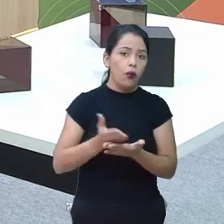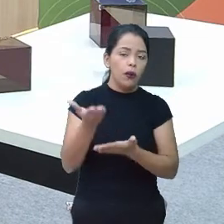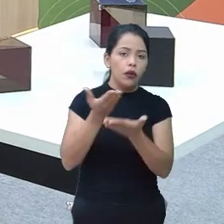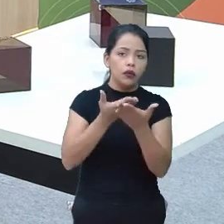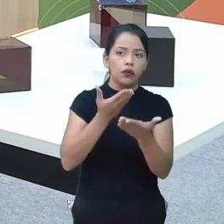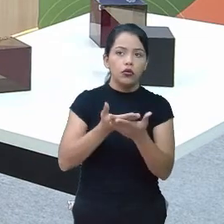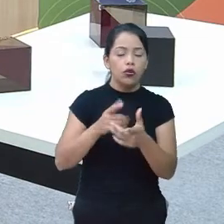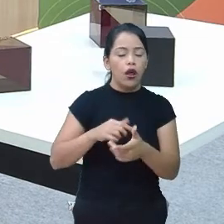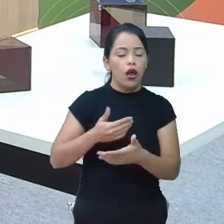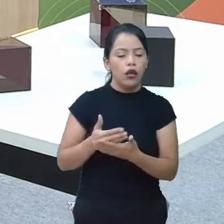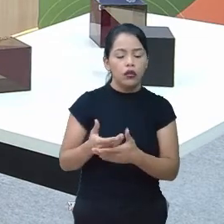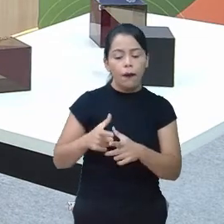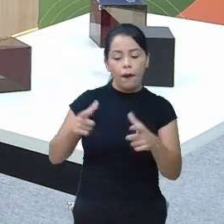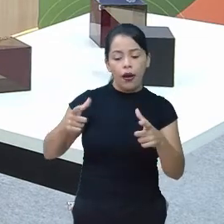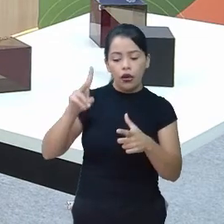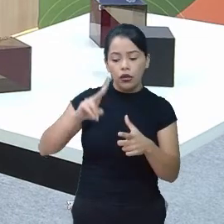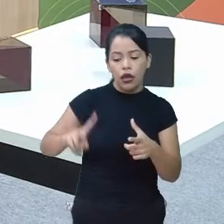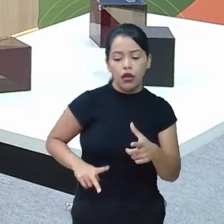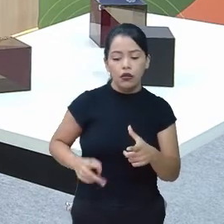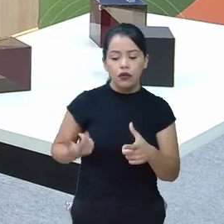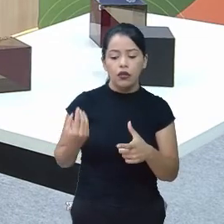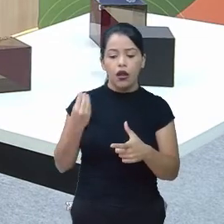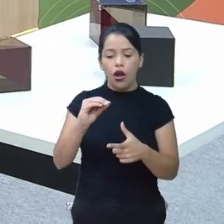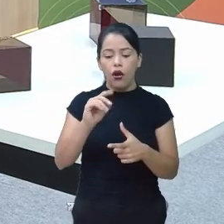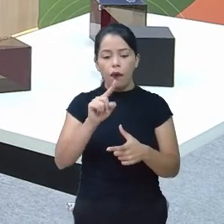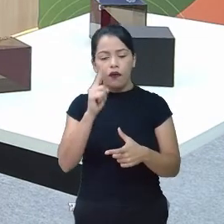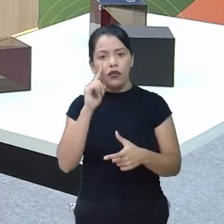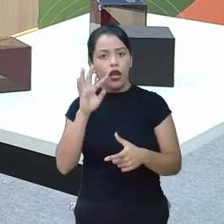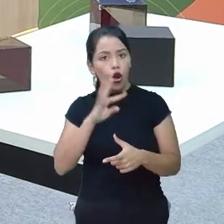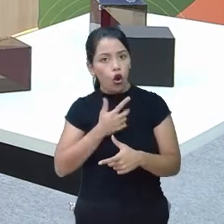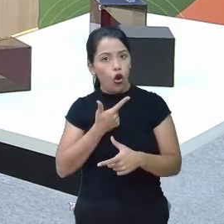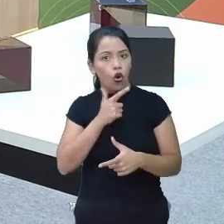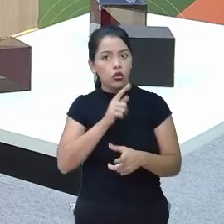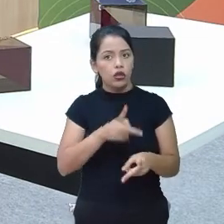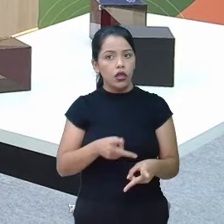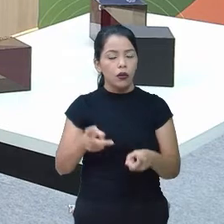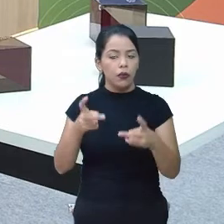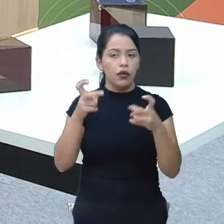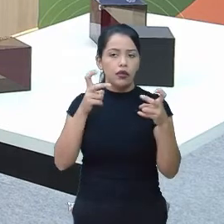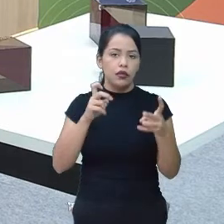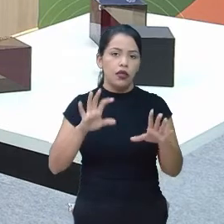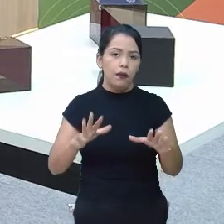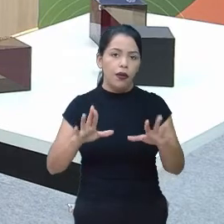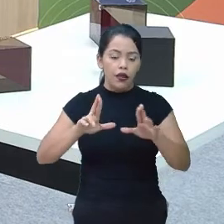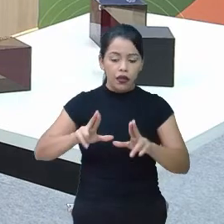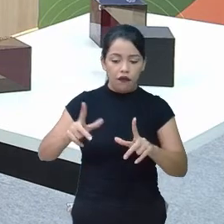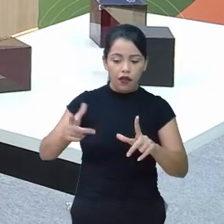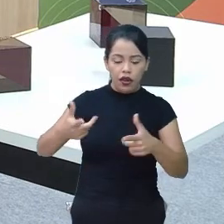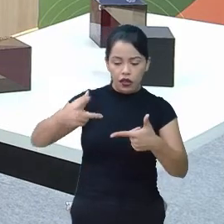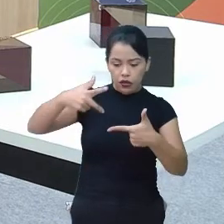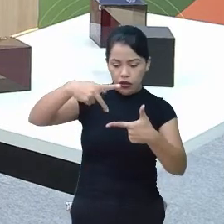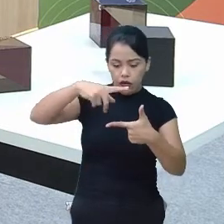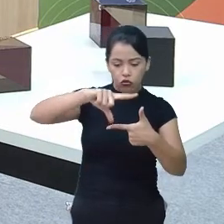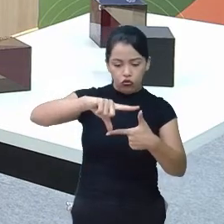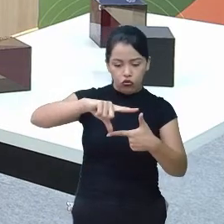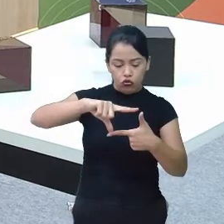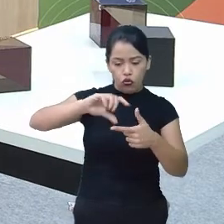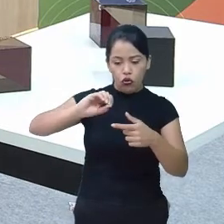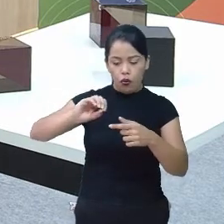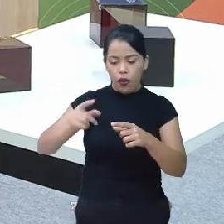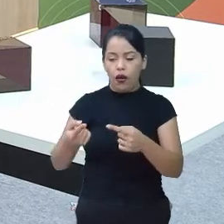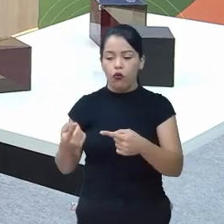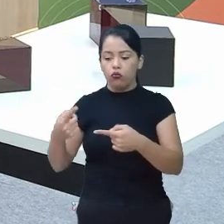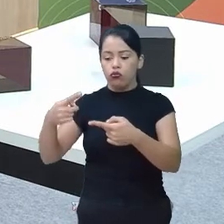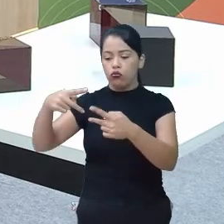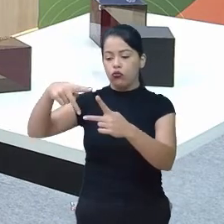formas são colocadas desse jeito para você diferenciar um retângulo de um quadrado, por exemplo. Mas o